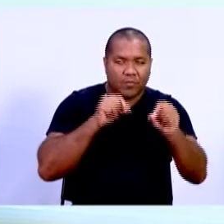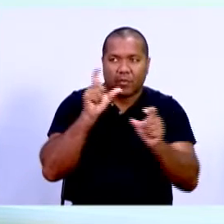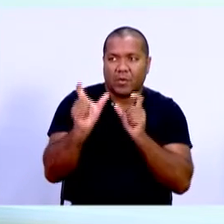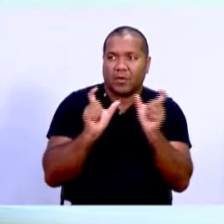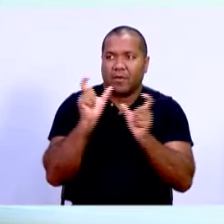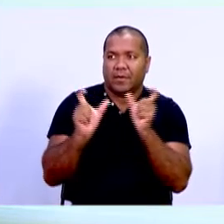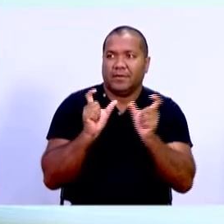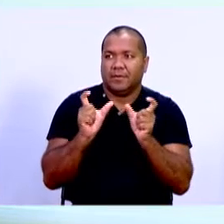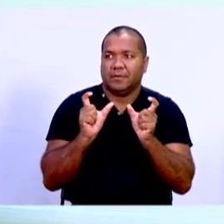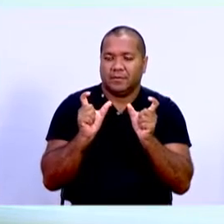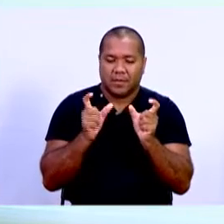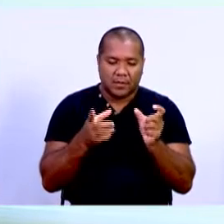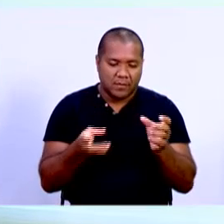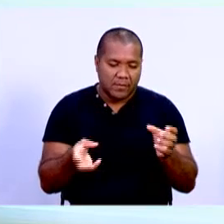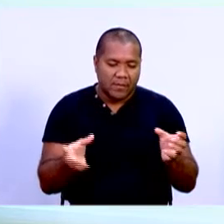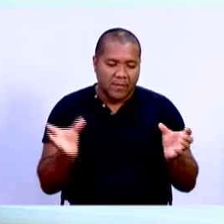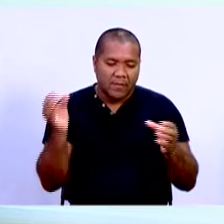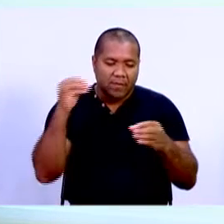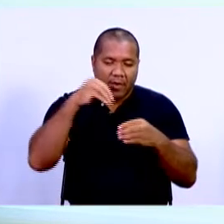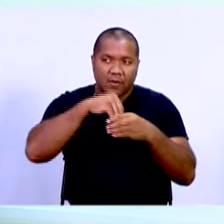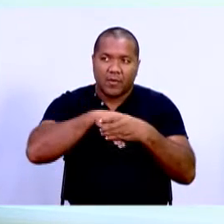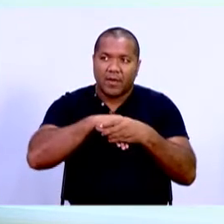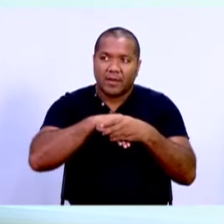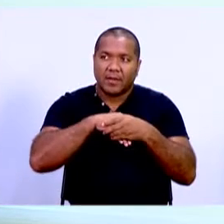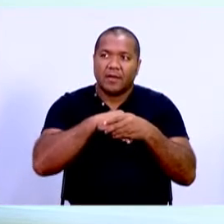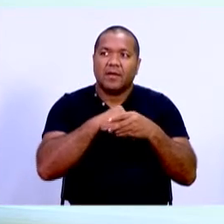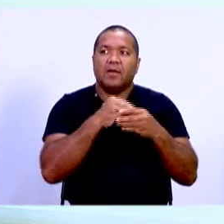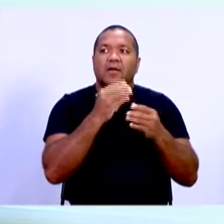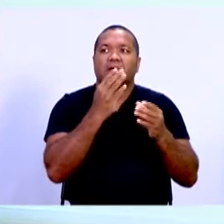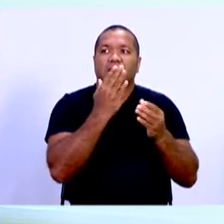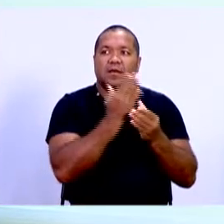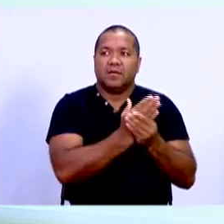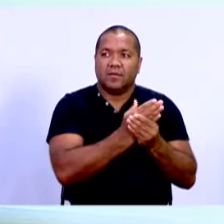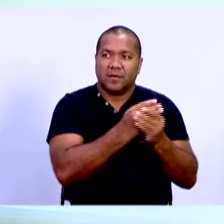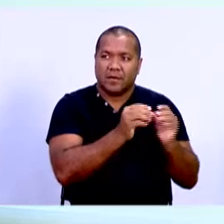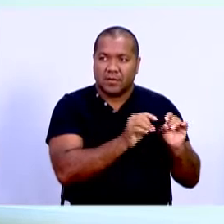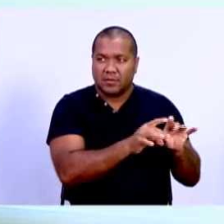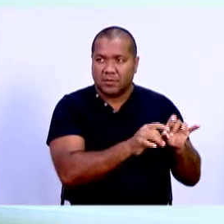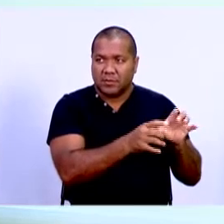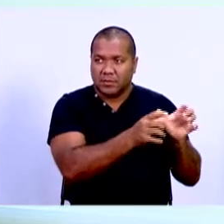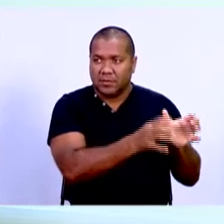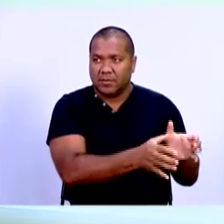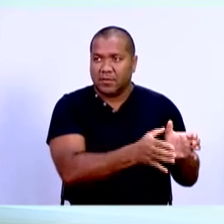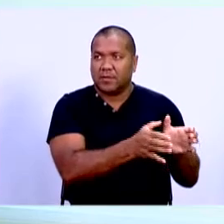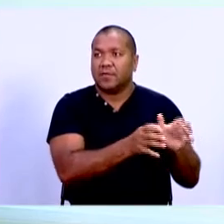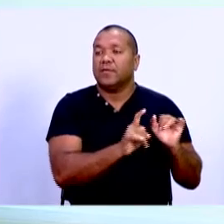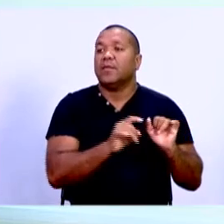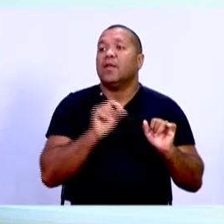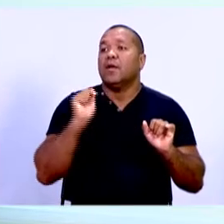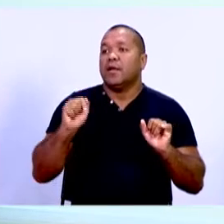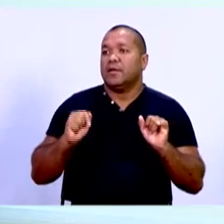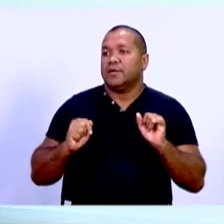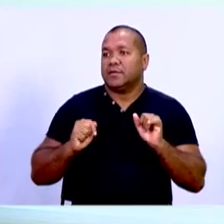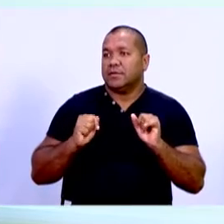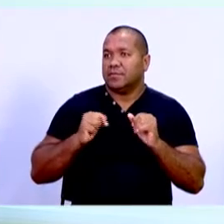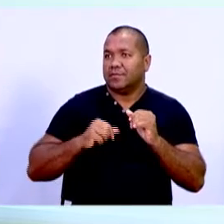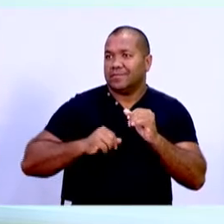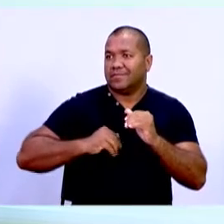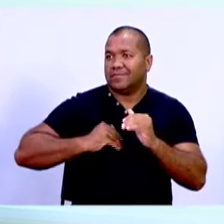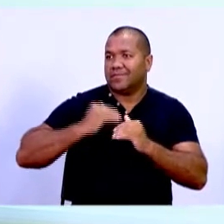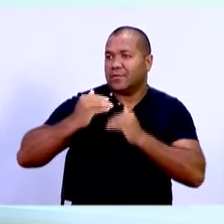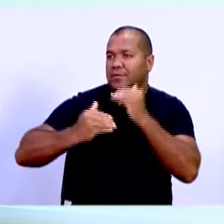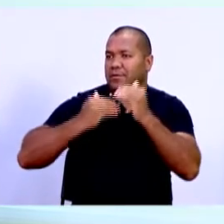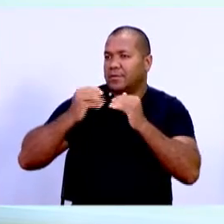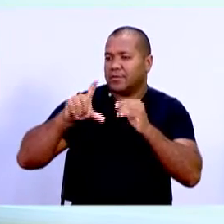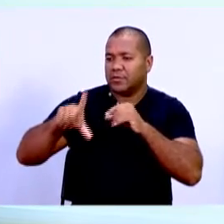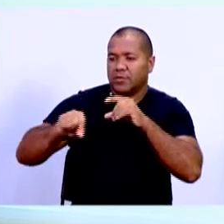esses dados e vai armazenar em um lugar específico. Então, esse processo de coleta,